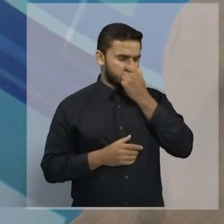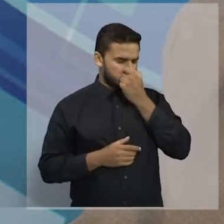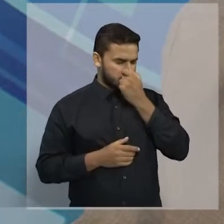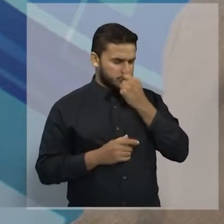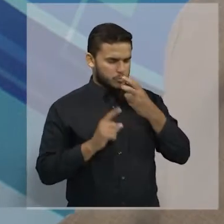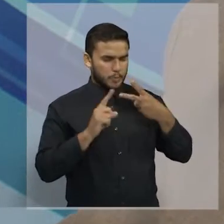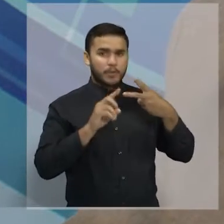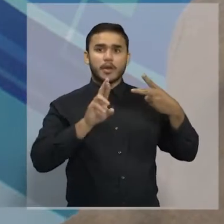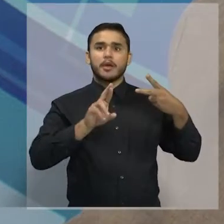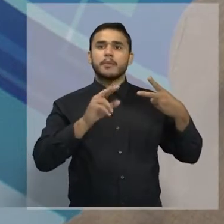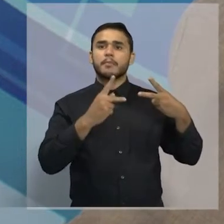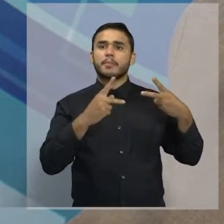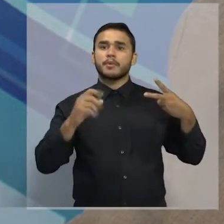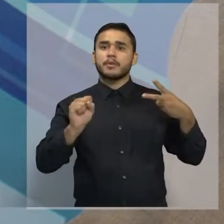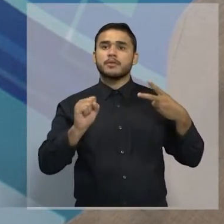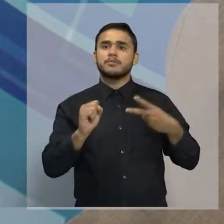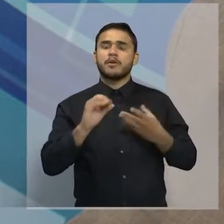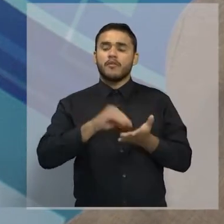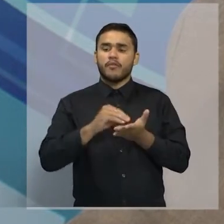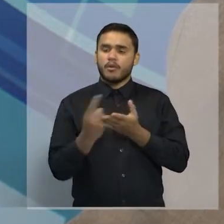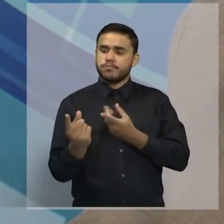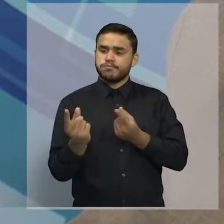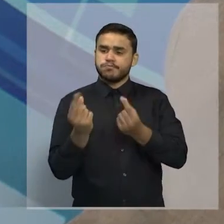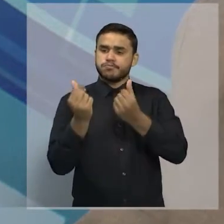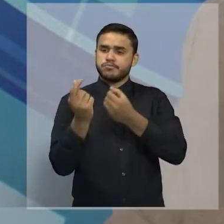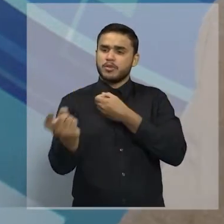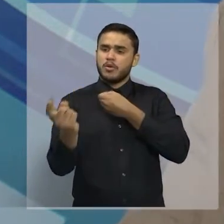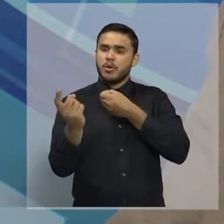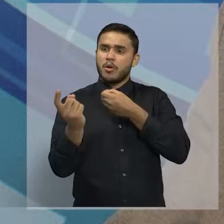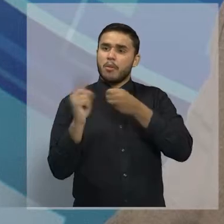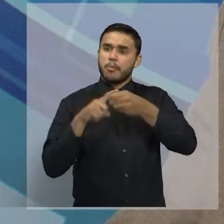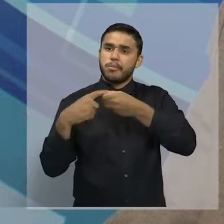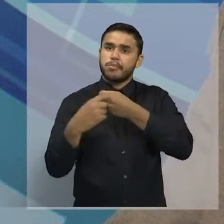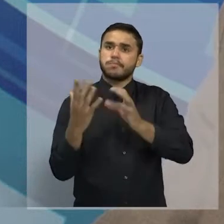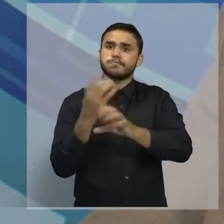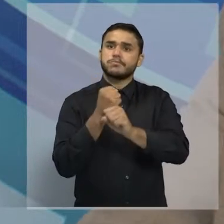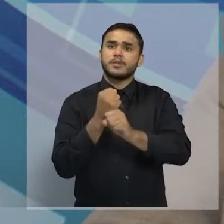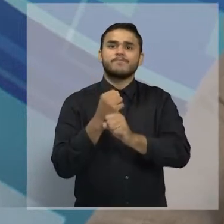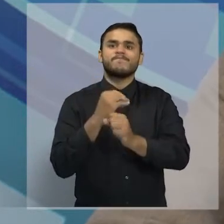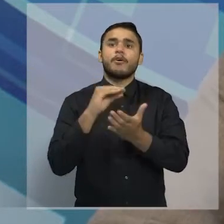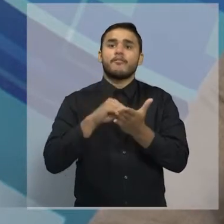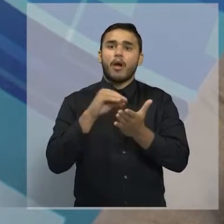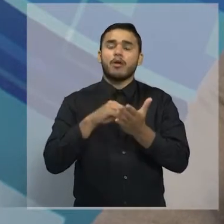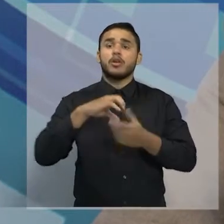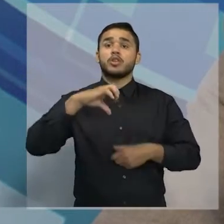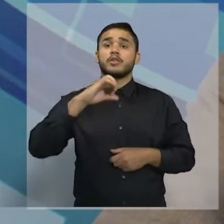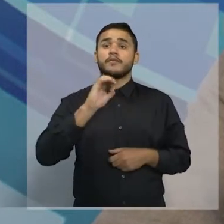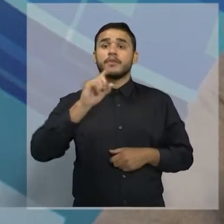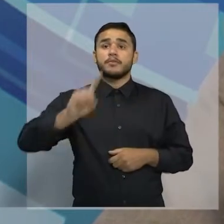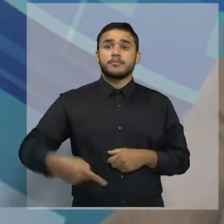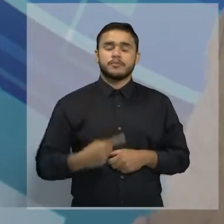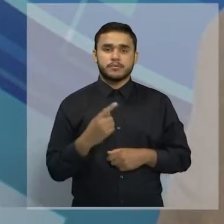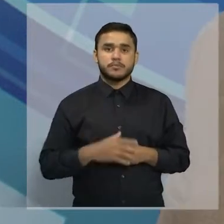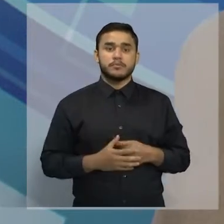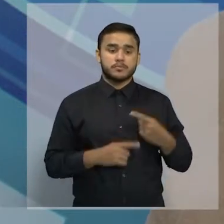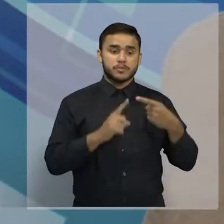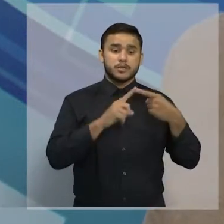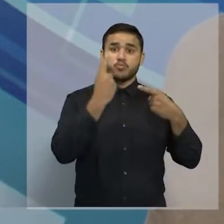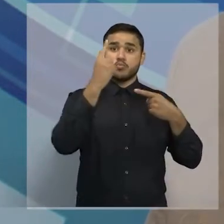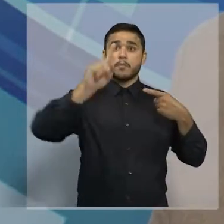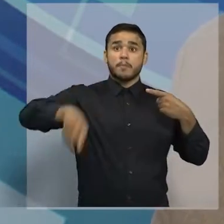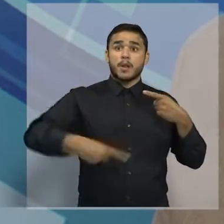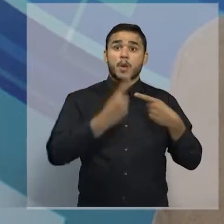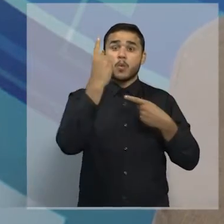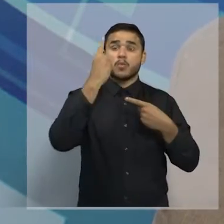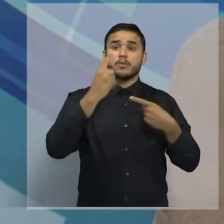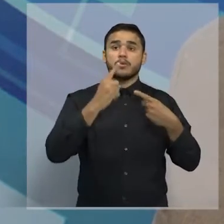fica faltando 90 bilhões. 90 bilhões. E o que é interessante é que no RPPS você tem 1 milhão de pessoas. No